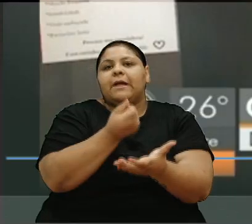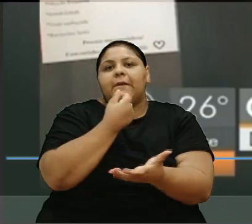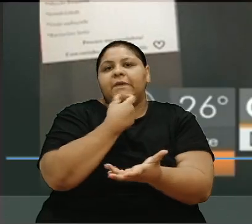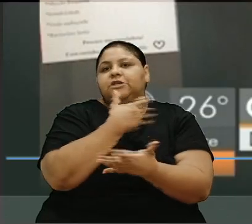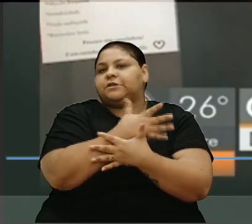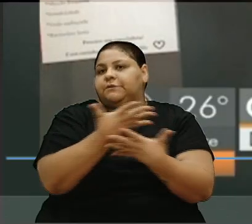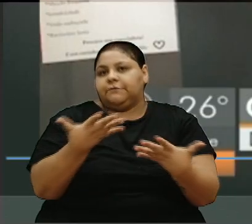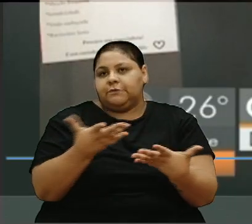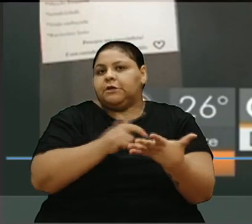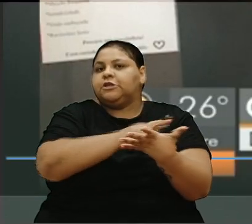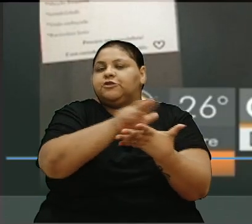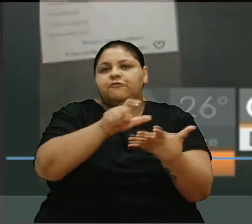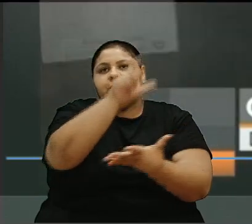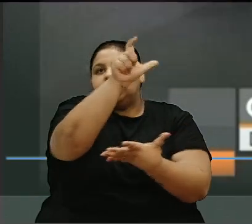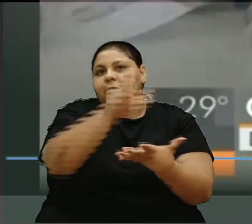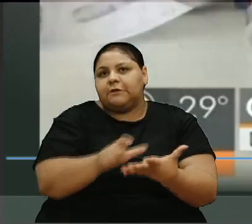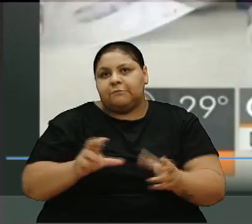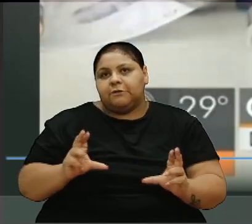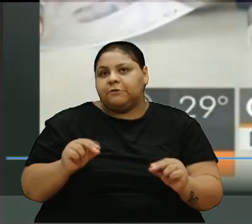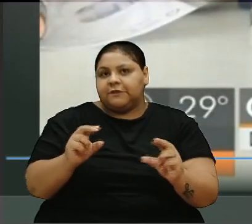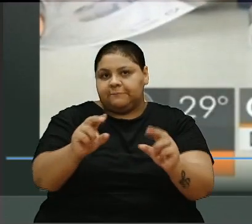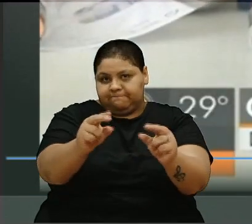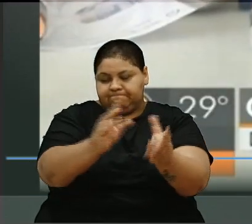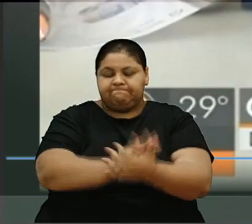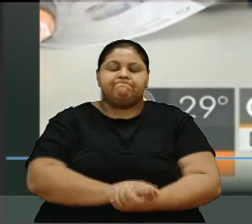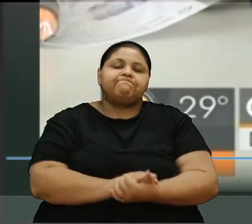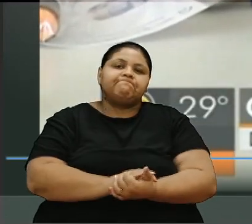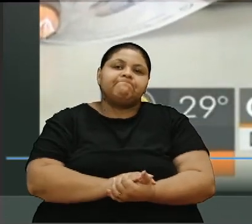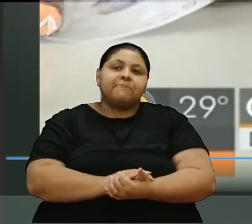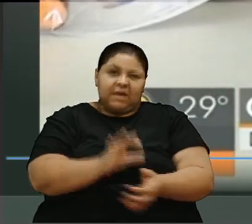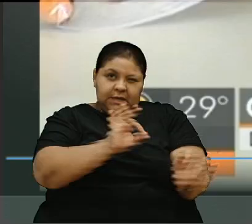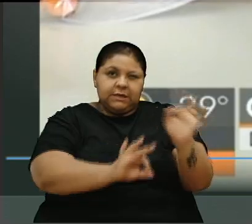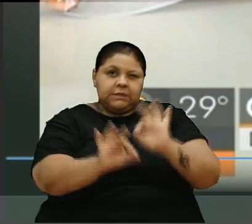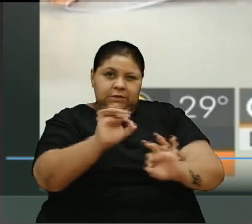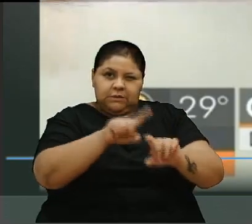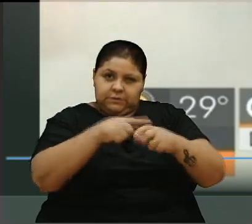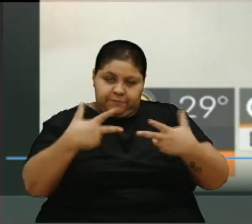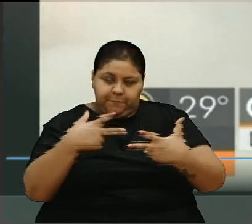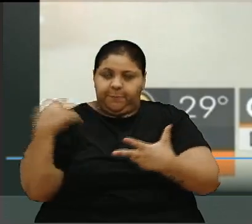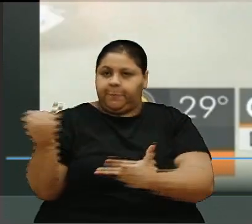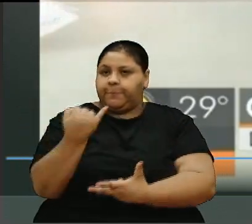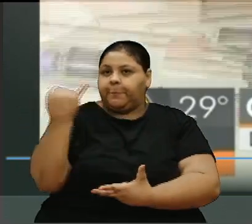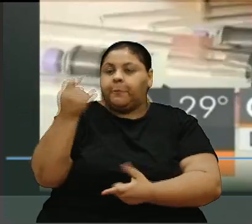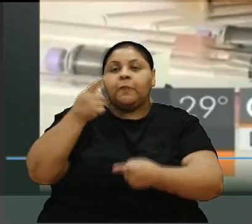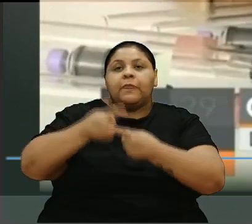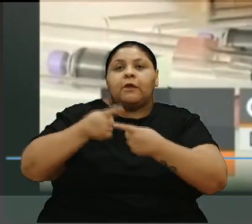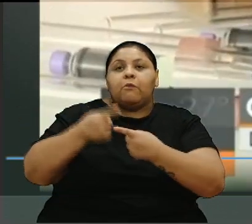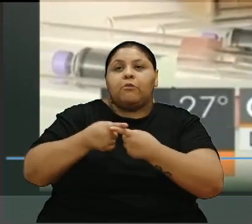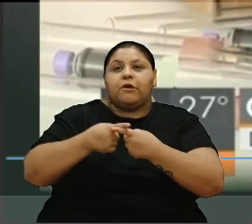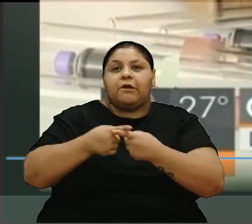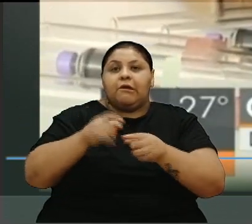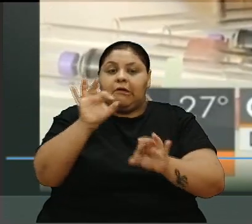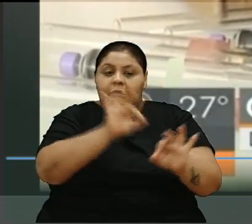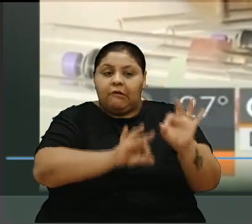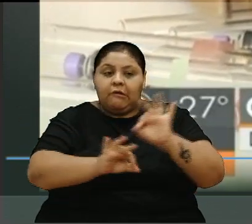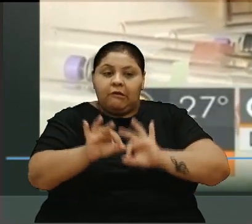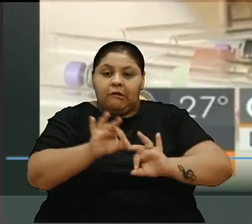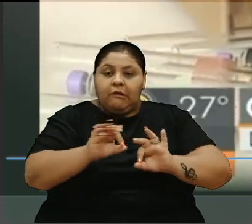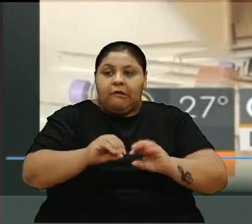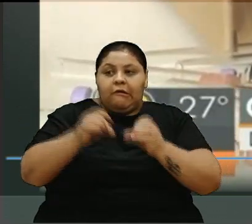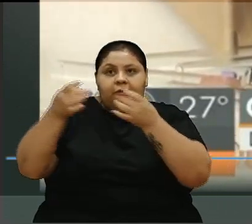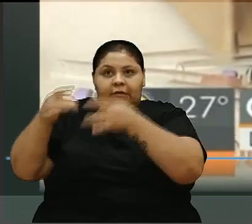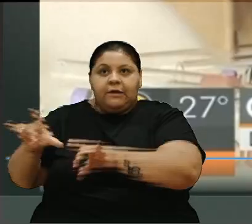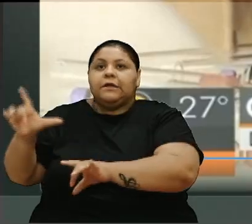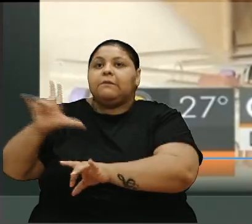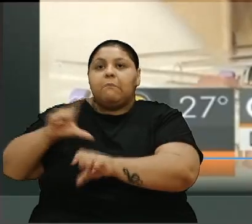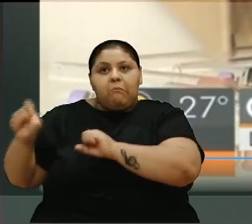medicação de vários pacientes com câncer. Essa separação do material é importante, porque as peças que iriam parar no lixo têm